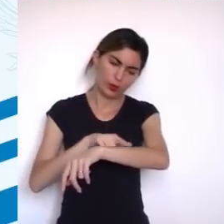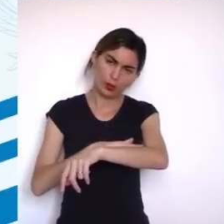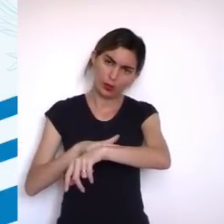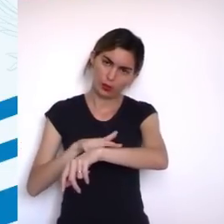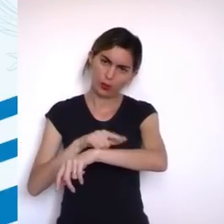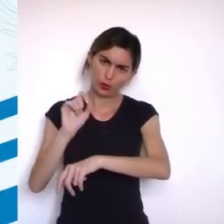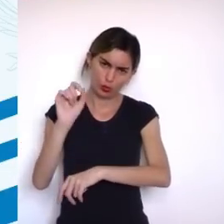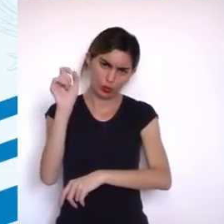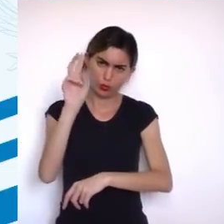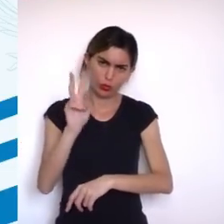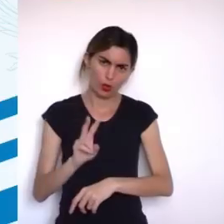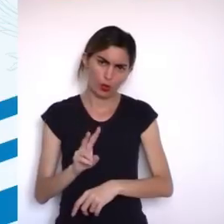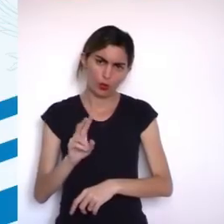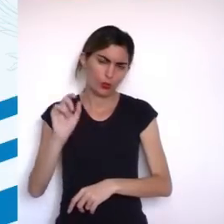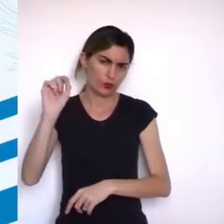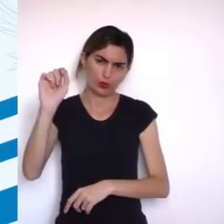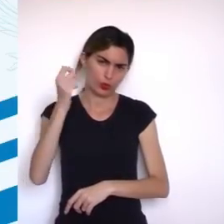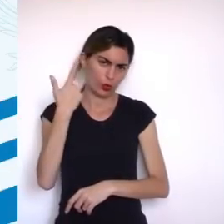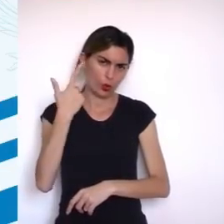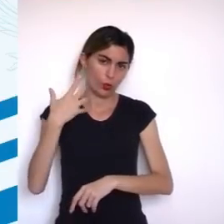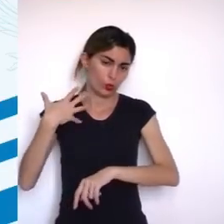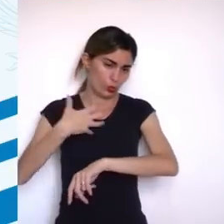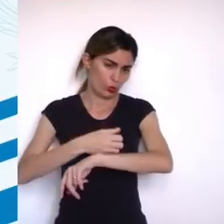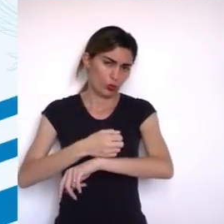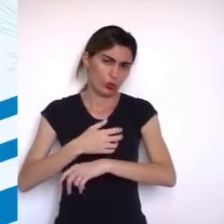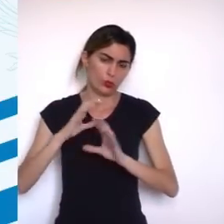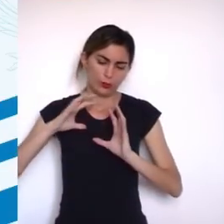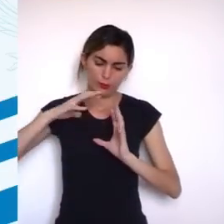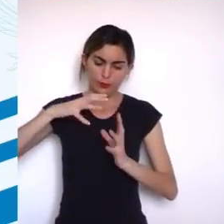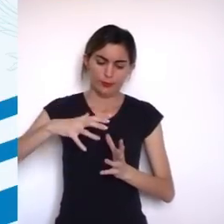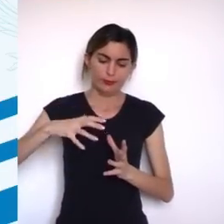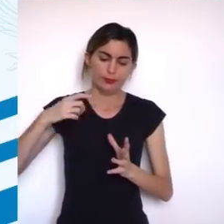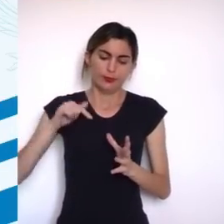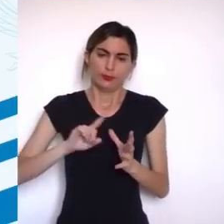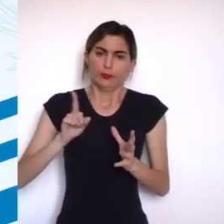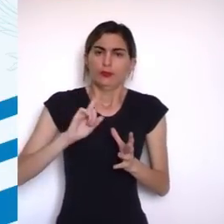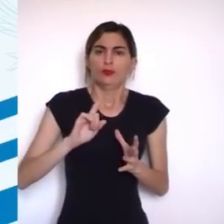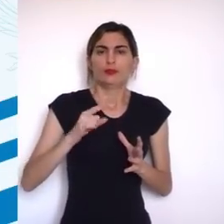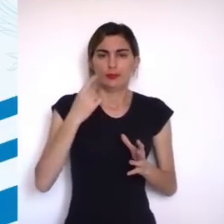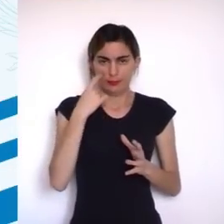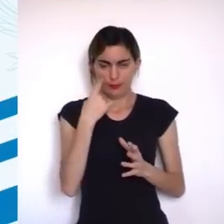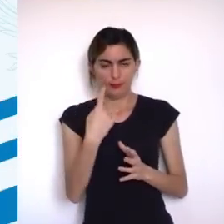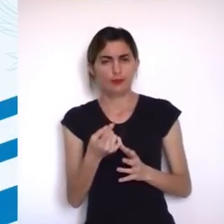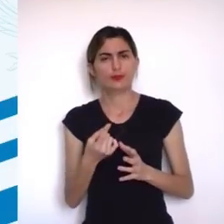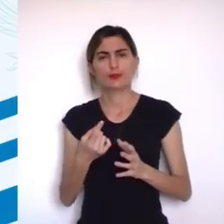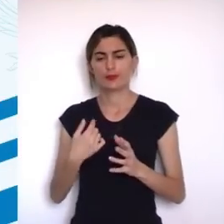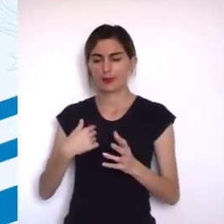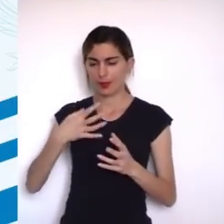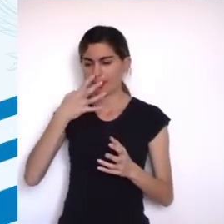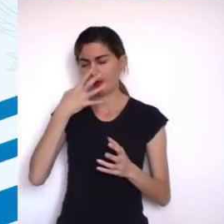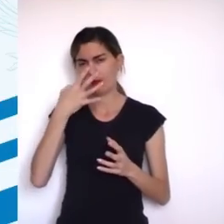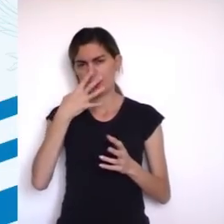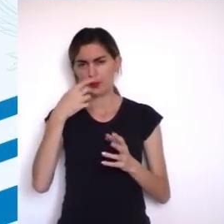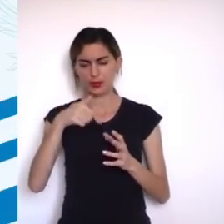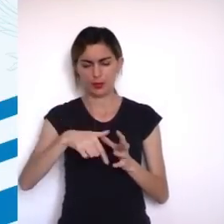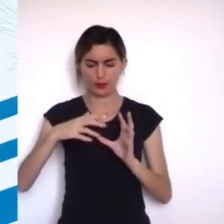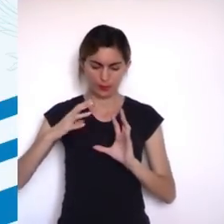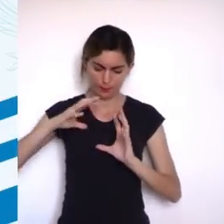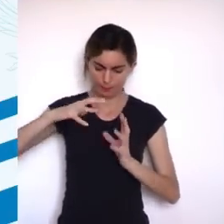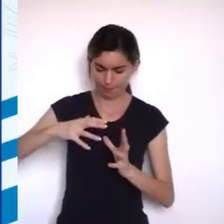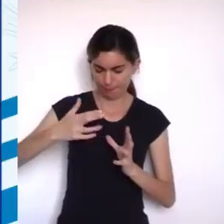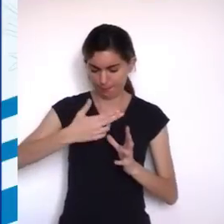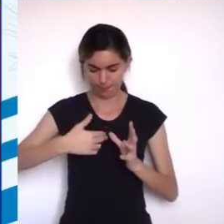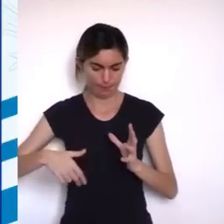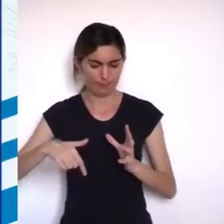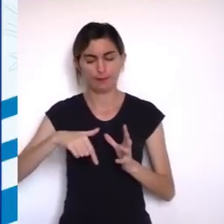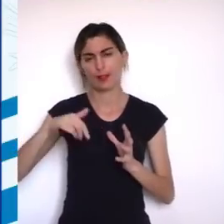sendo irradiada pelo Sol, ela se concentra toda no nosso planeta. Ela, como vocês podem observar